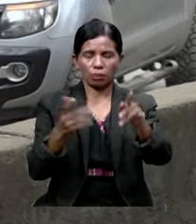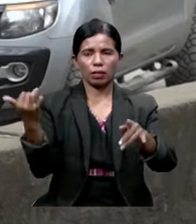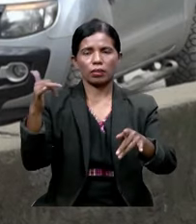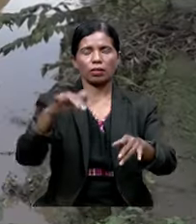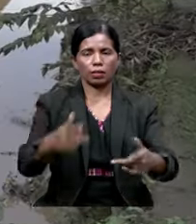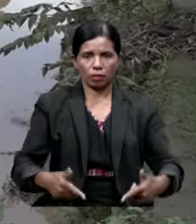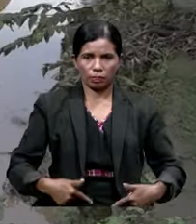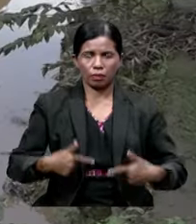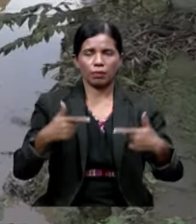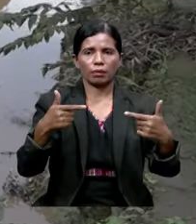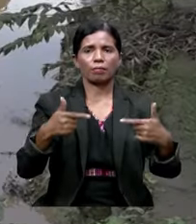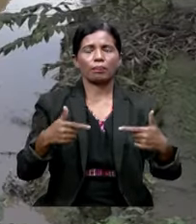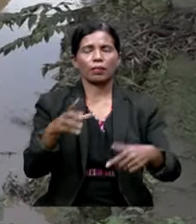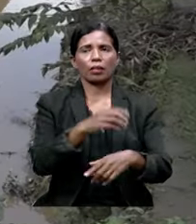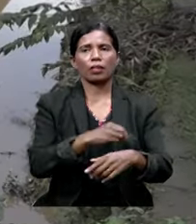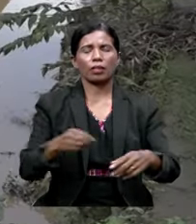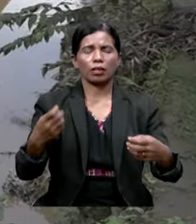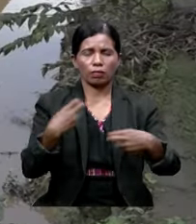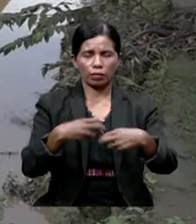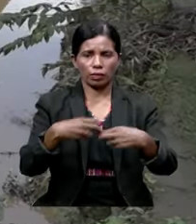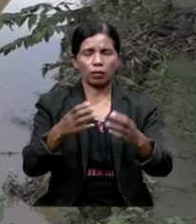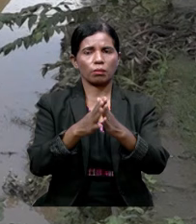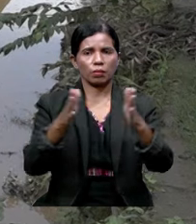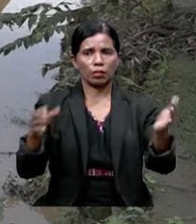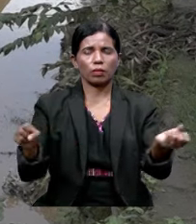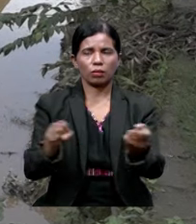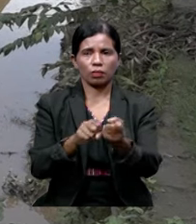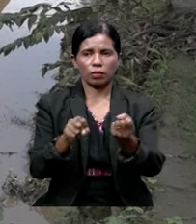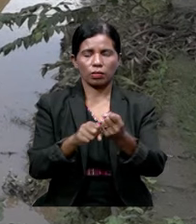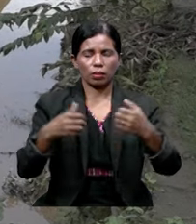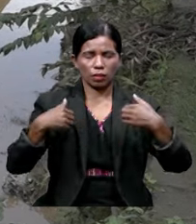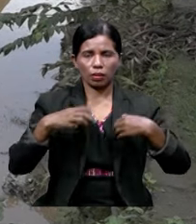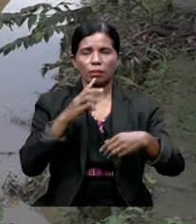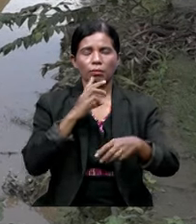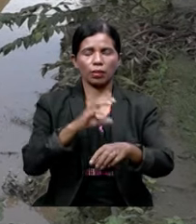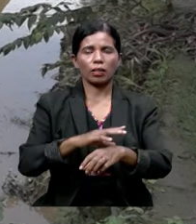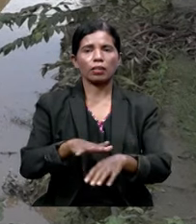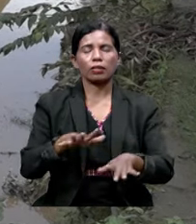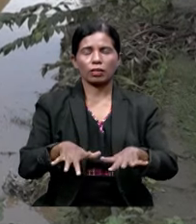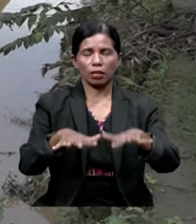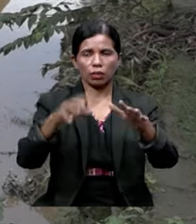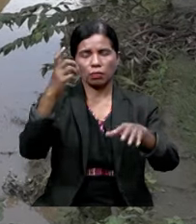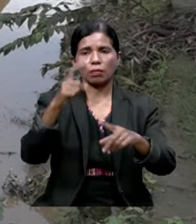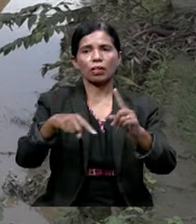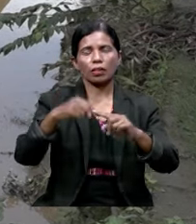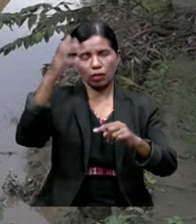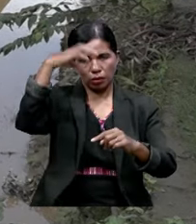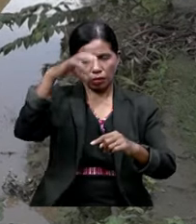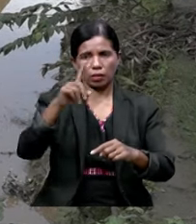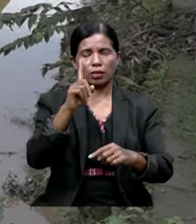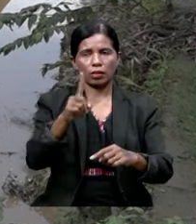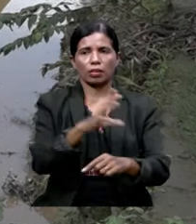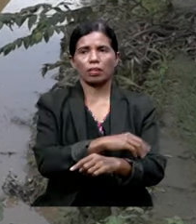vida. E a fatores barak ma contribui por a moço inundação banhira udan monurai. E da